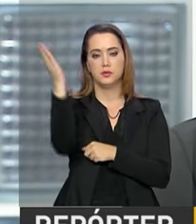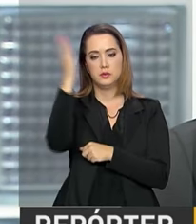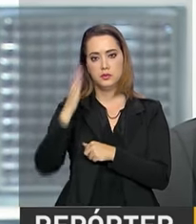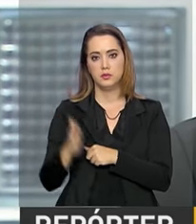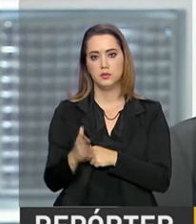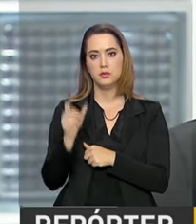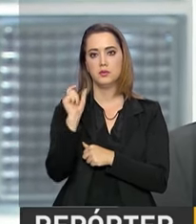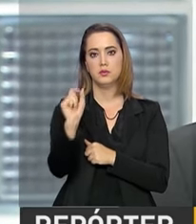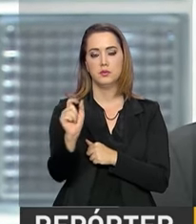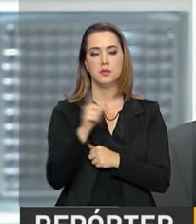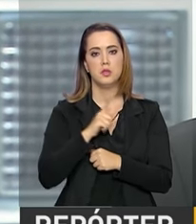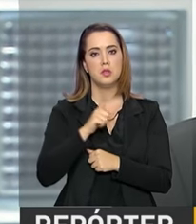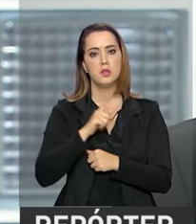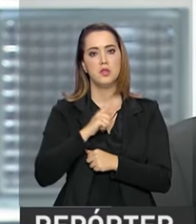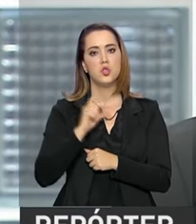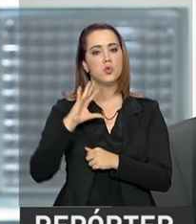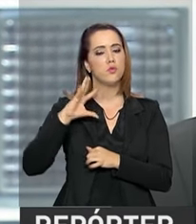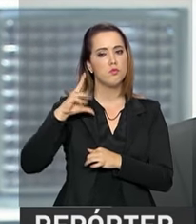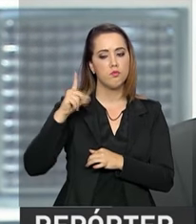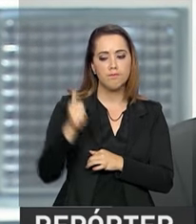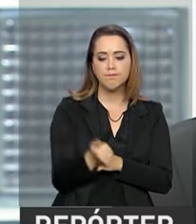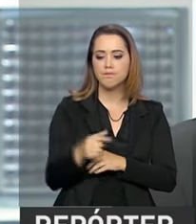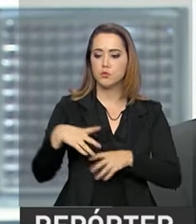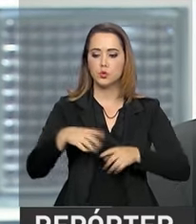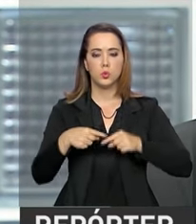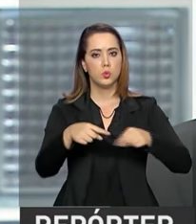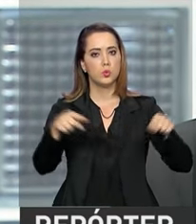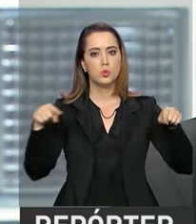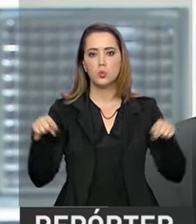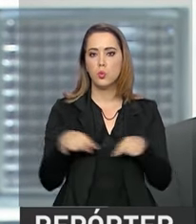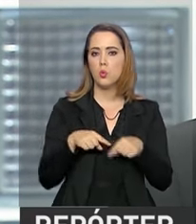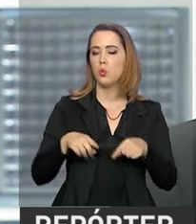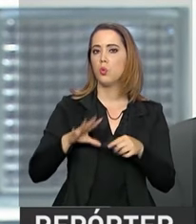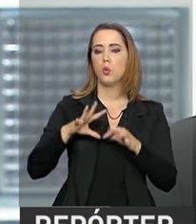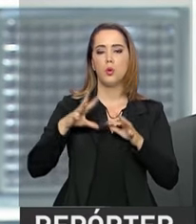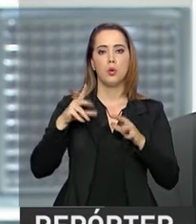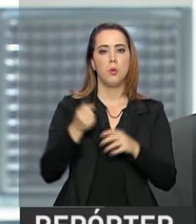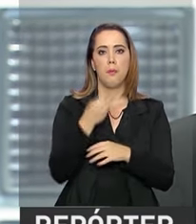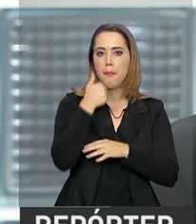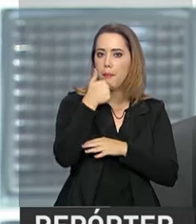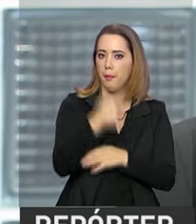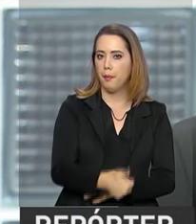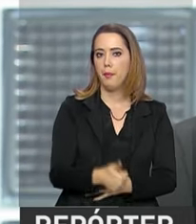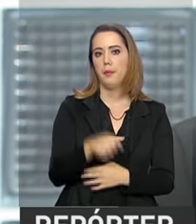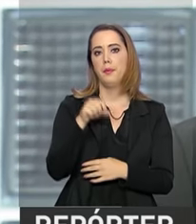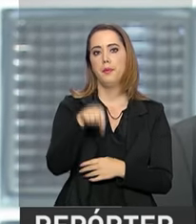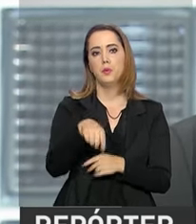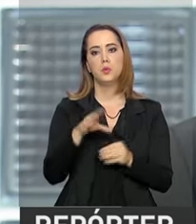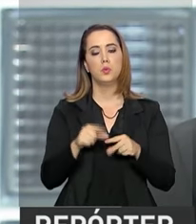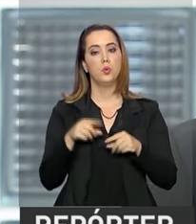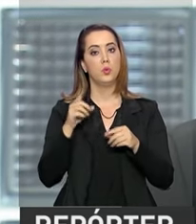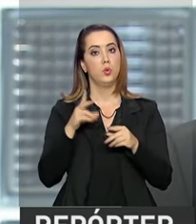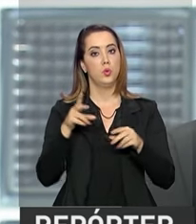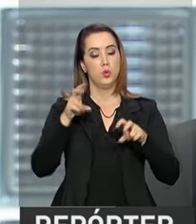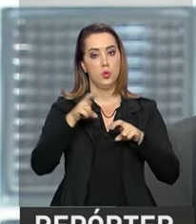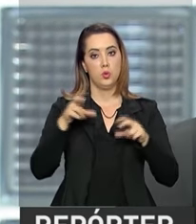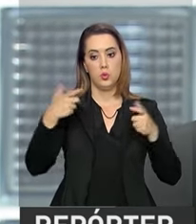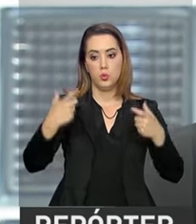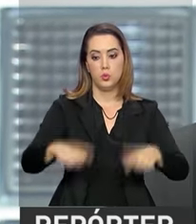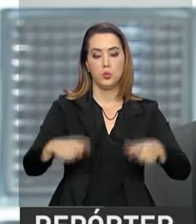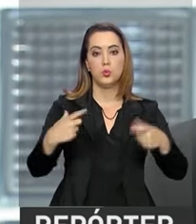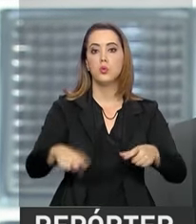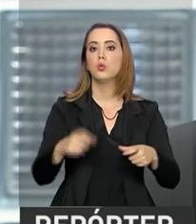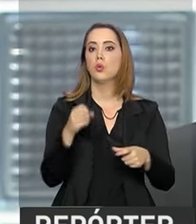assim a o seu equipamento utilizado de forma limpa o sinal limpo acomodado no espectro